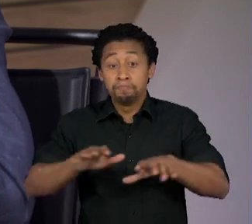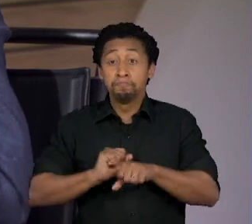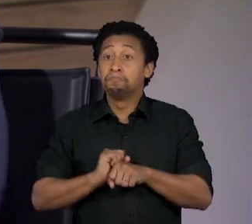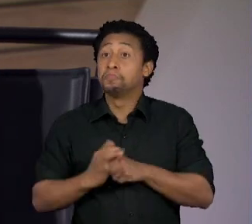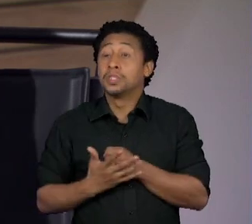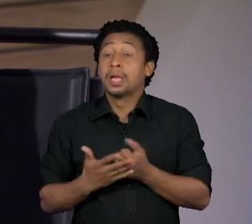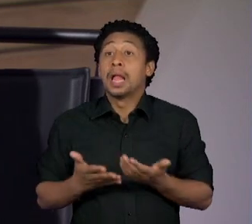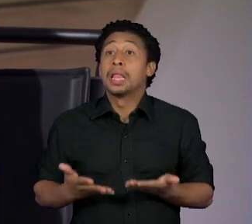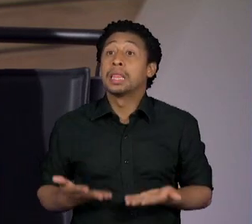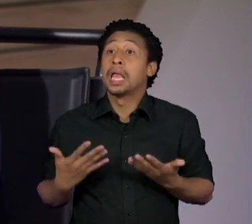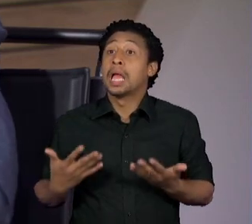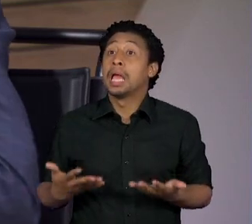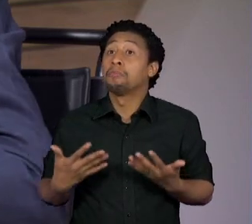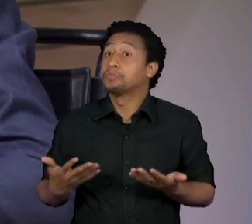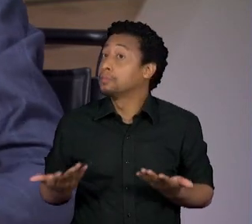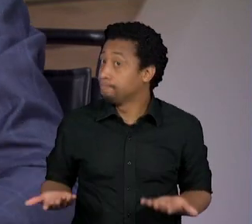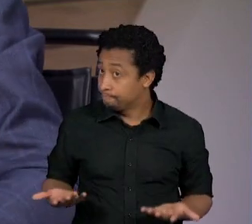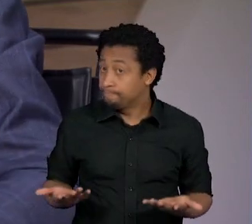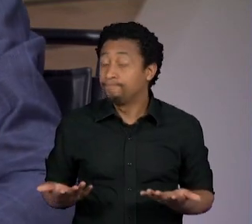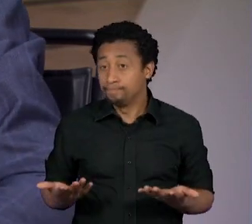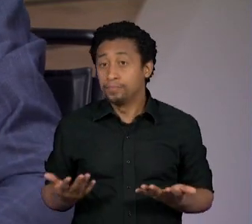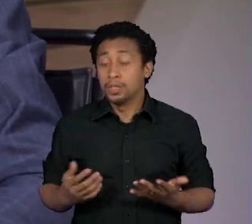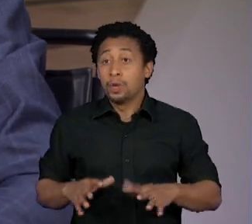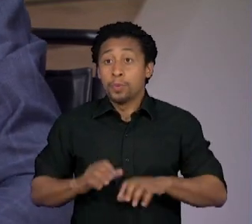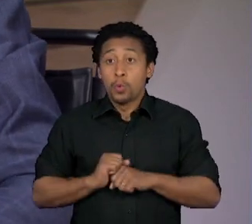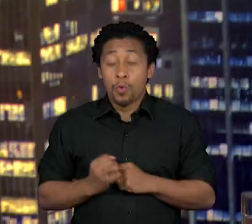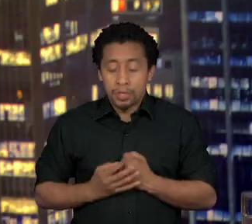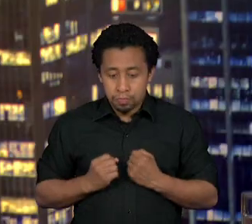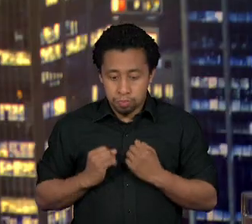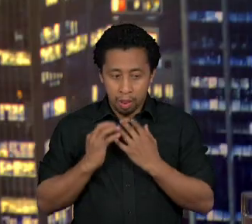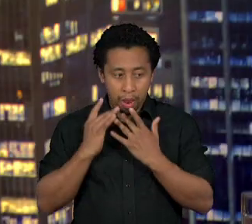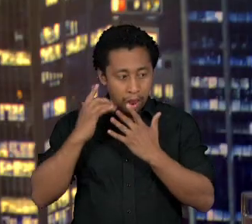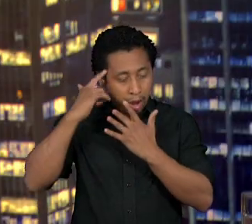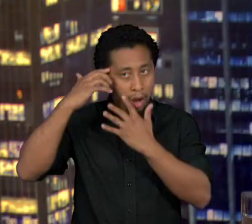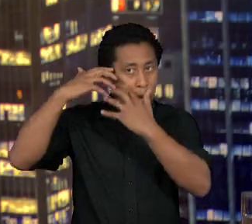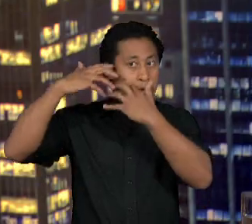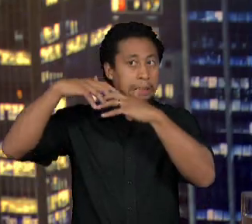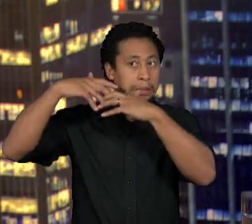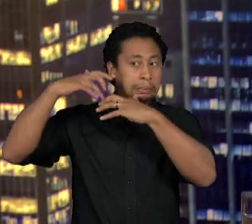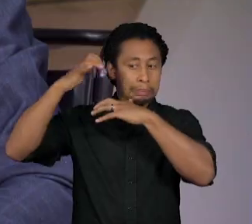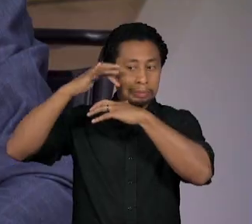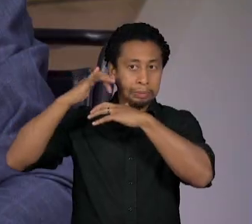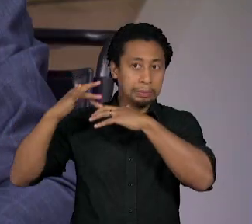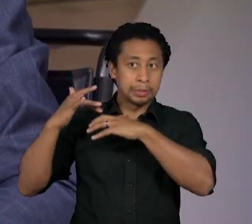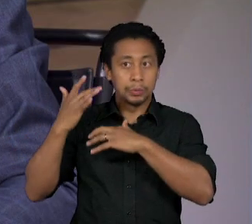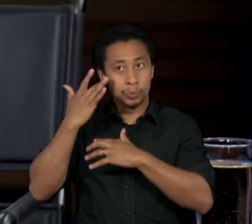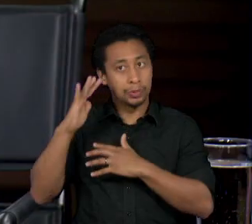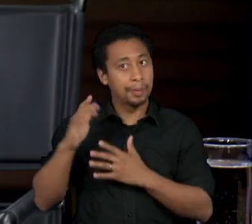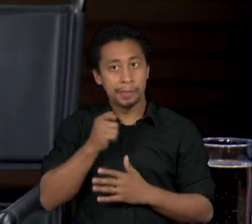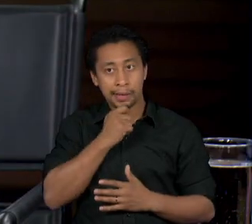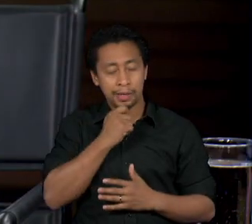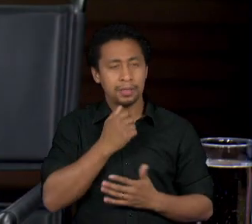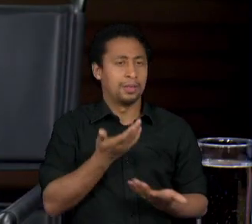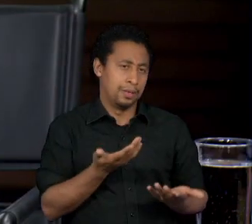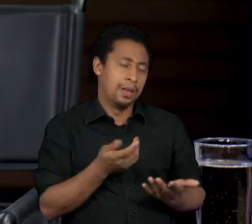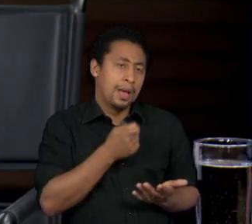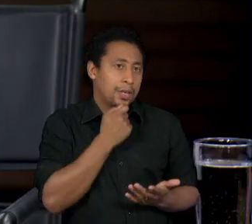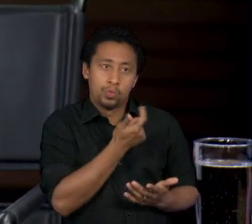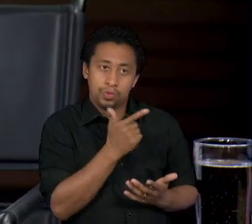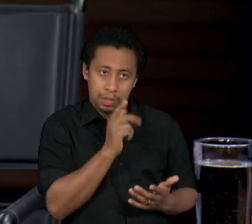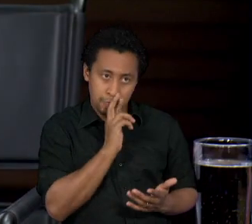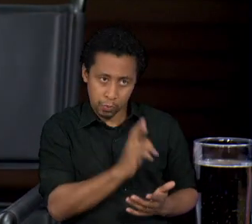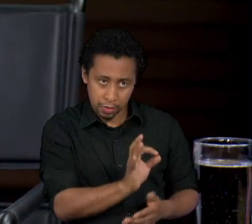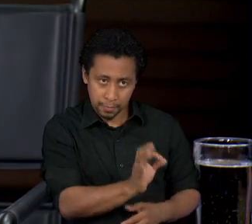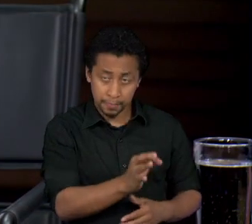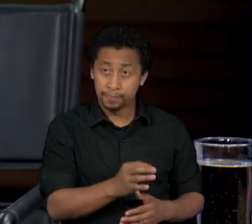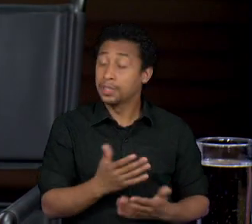esse Covid atua no cérebro, isso ainda não é desconhecido. Ainda é cedo, né, para ter essas respostas. Sim. Fato é que no consultório a gente vê